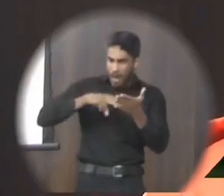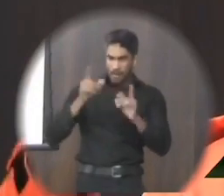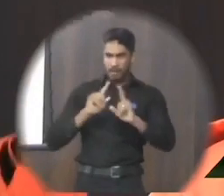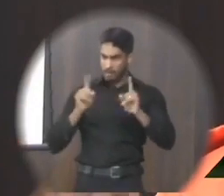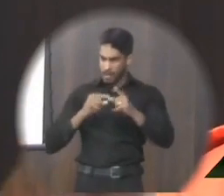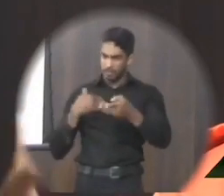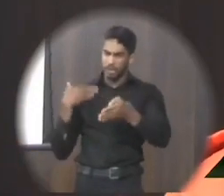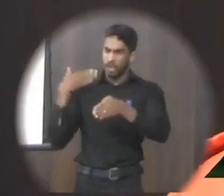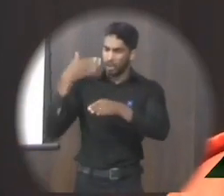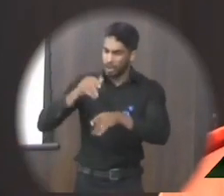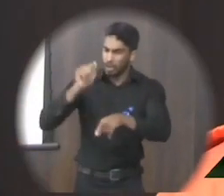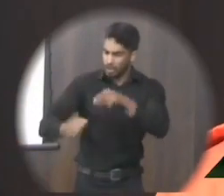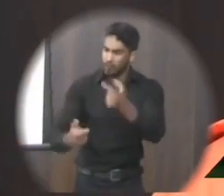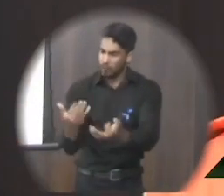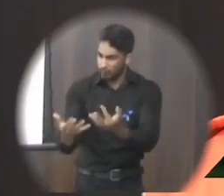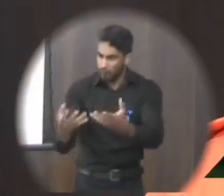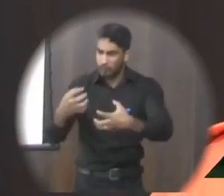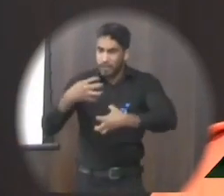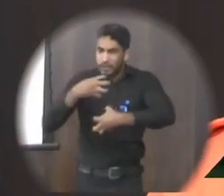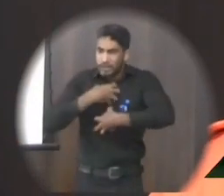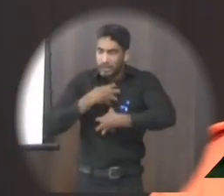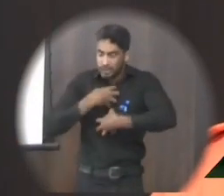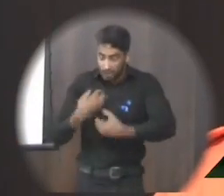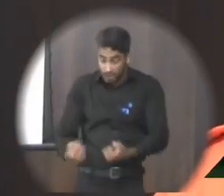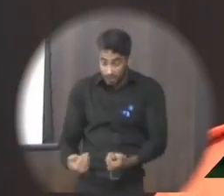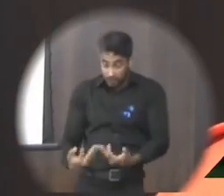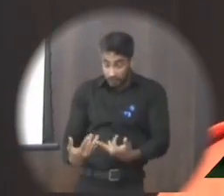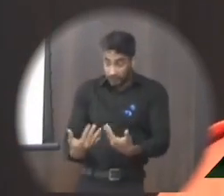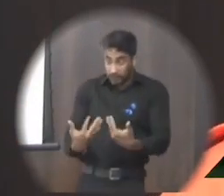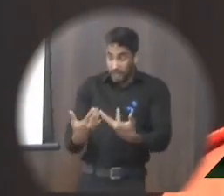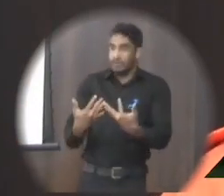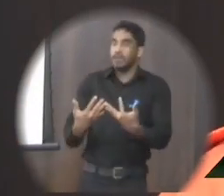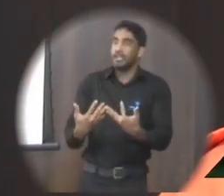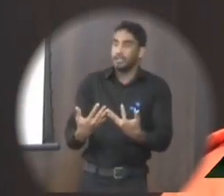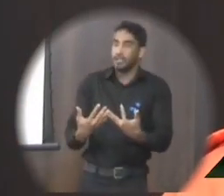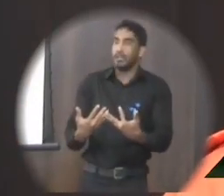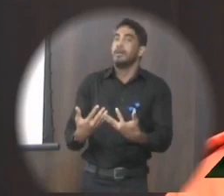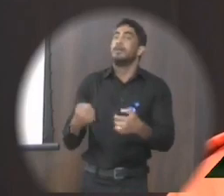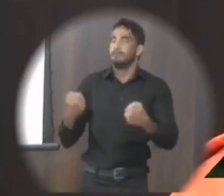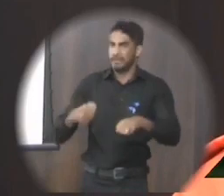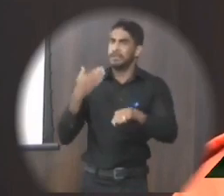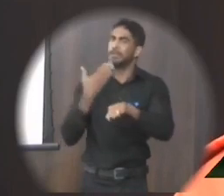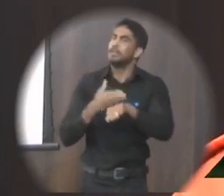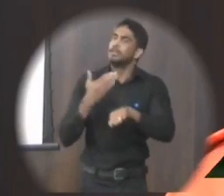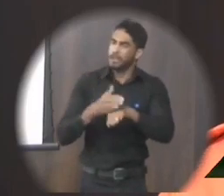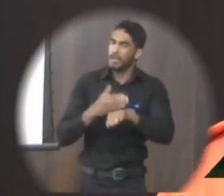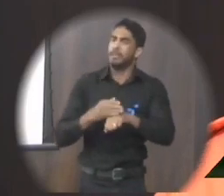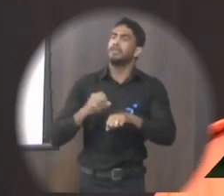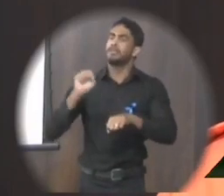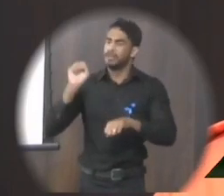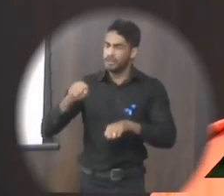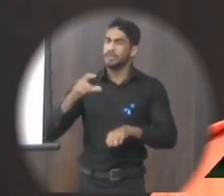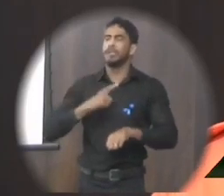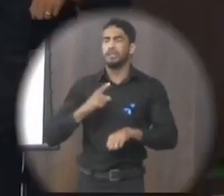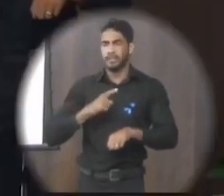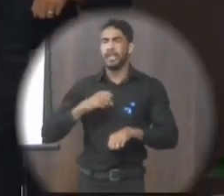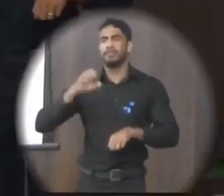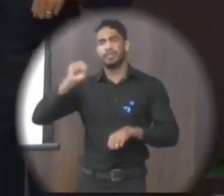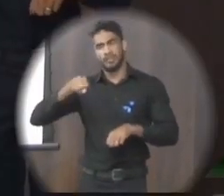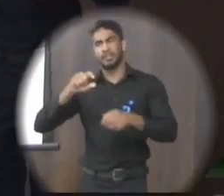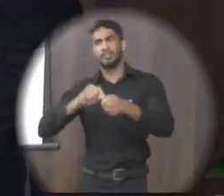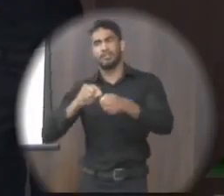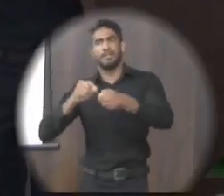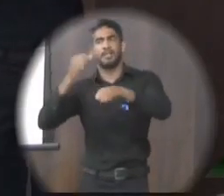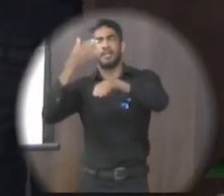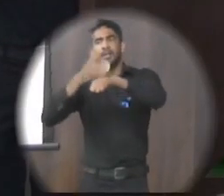para combater, para ele sentir o calor da chama. Então, nós temos sim condição de hoje realizar esse treinamento